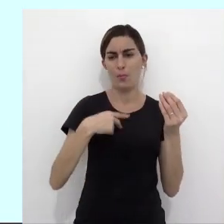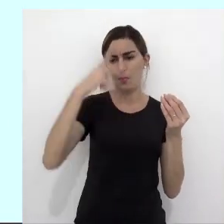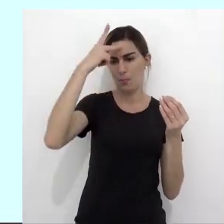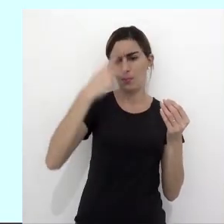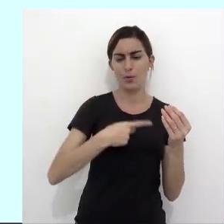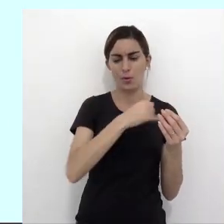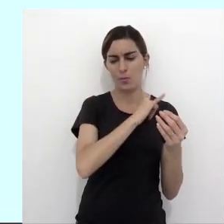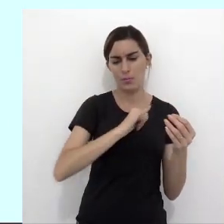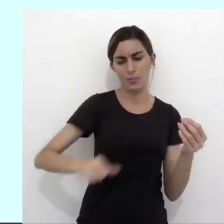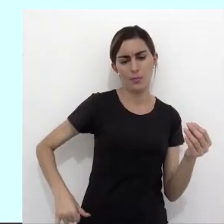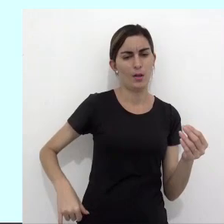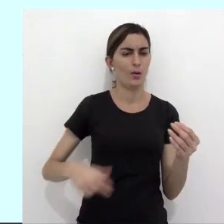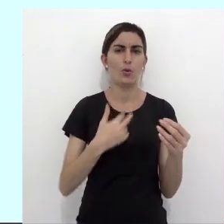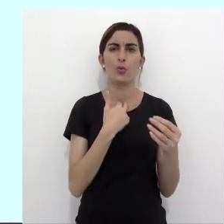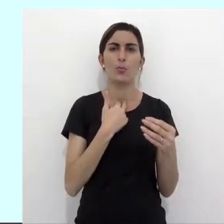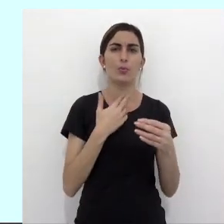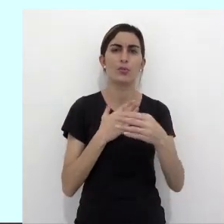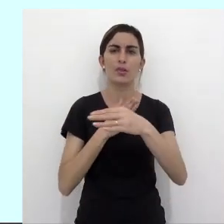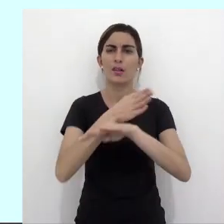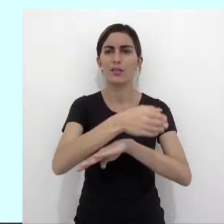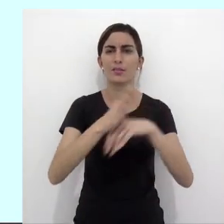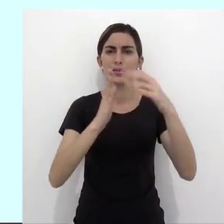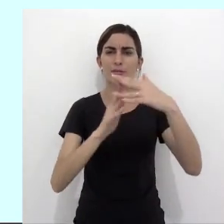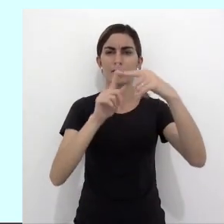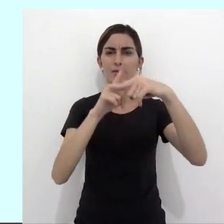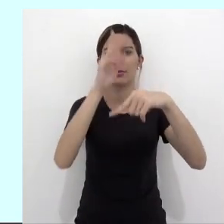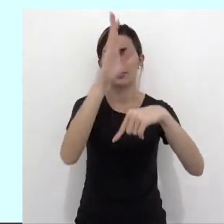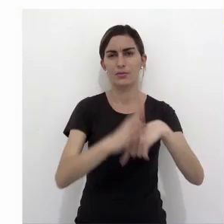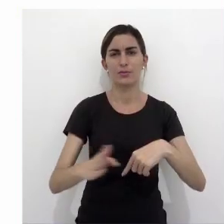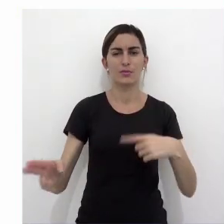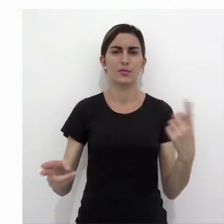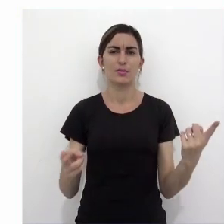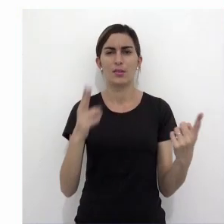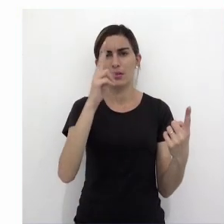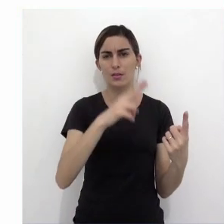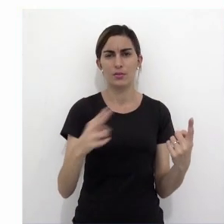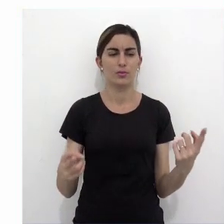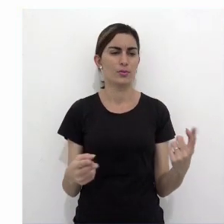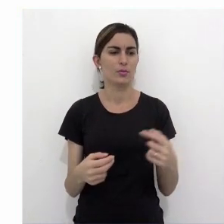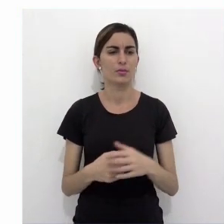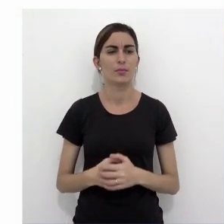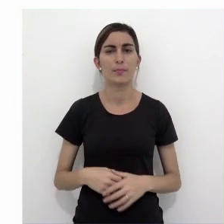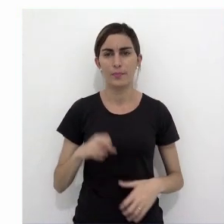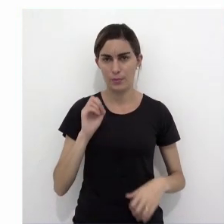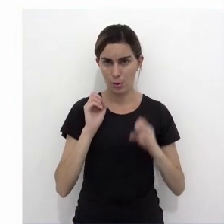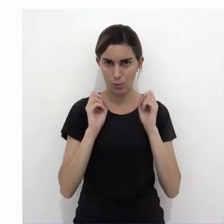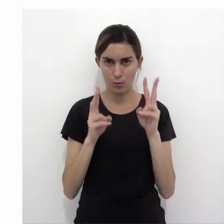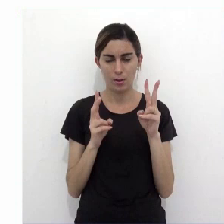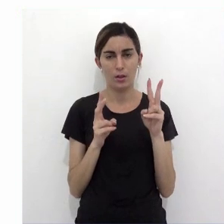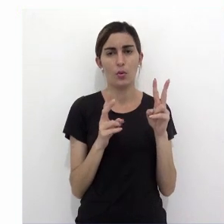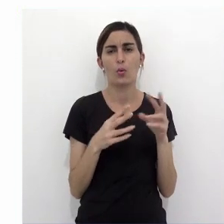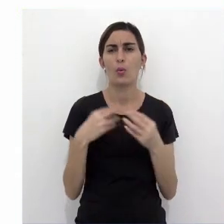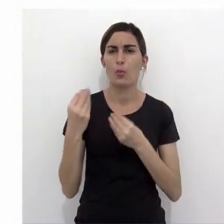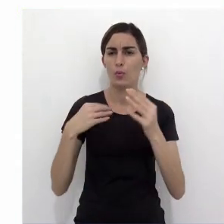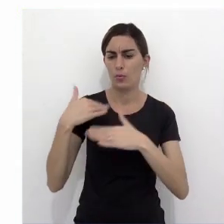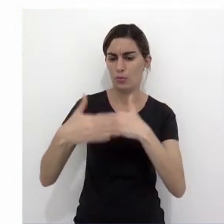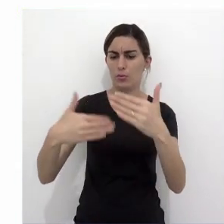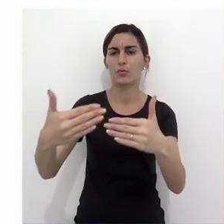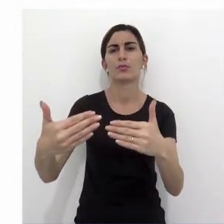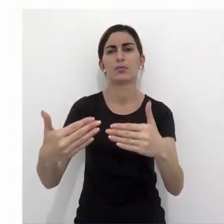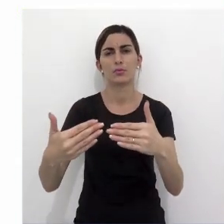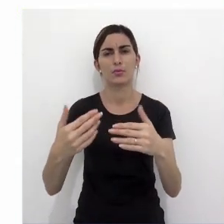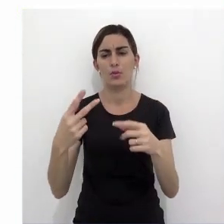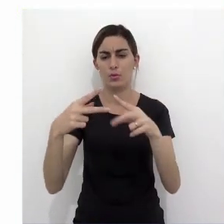entrar no culto religioso ligado à Igreja Católica? Ok? Então, como consequência,